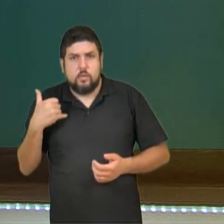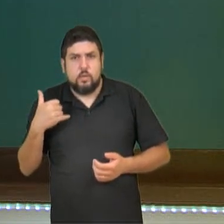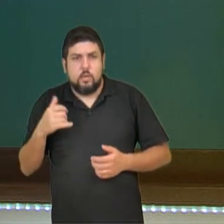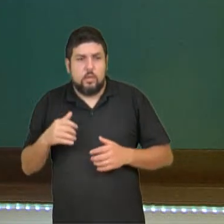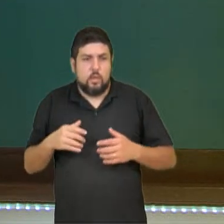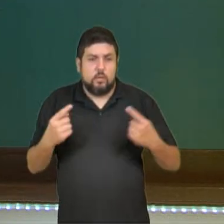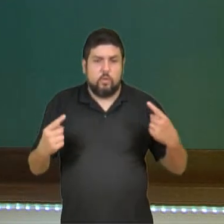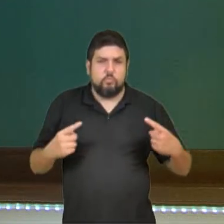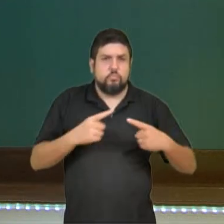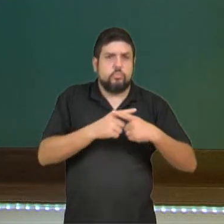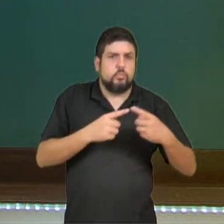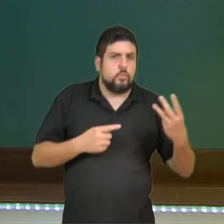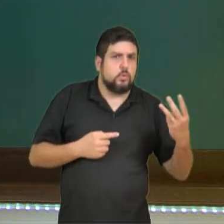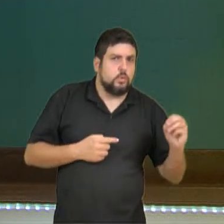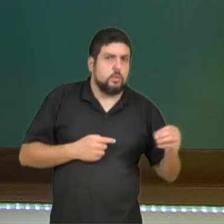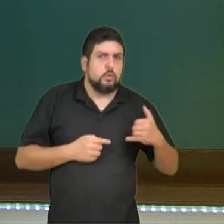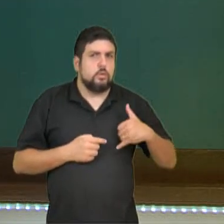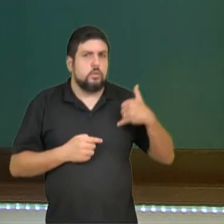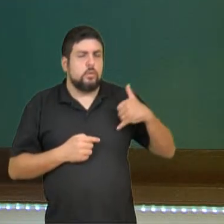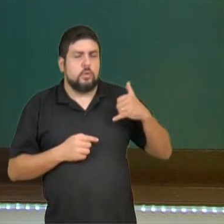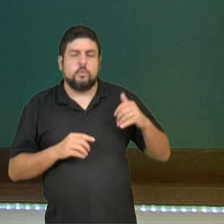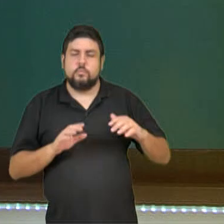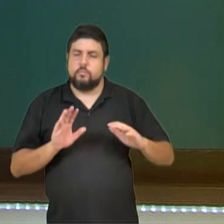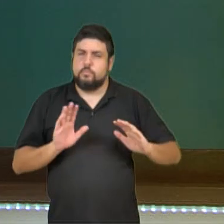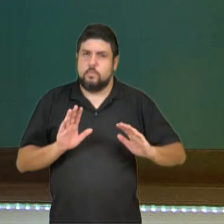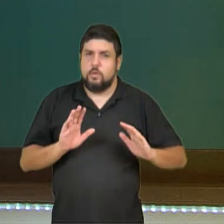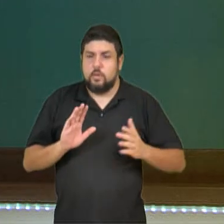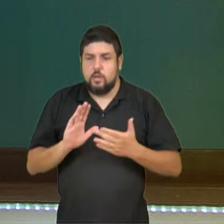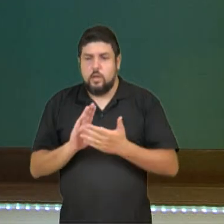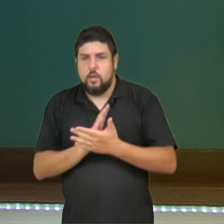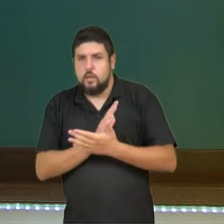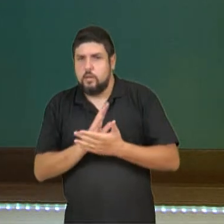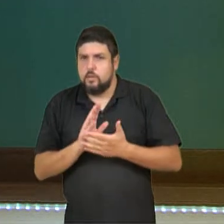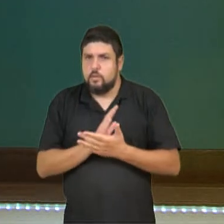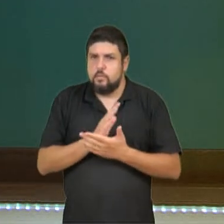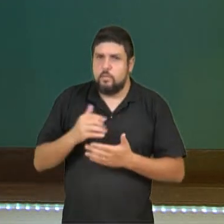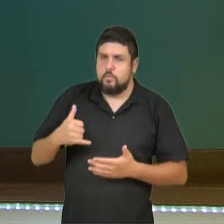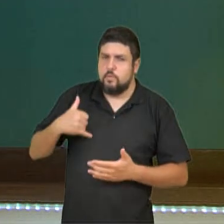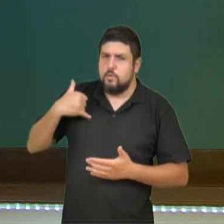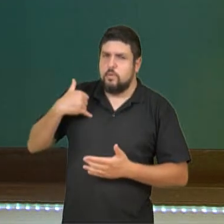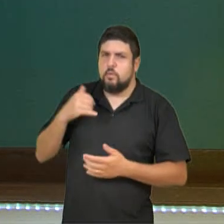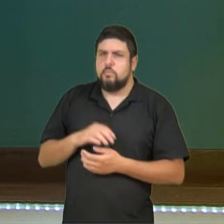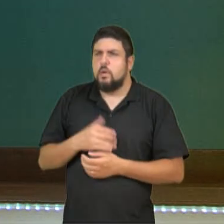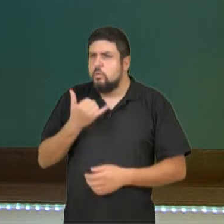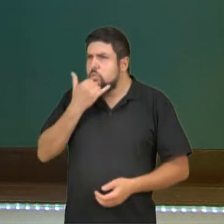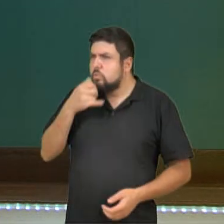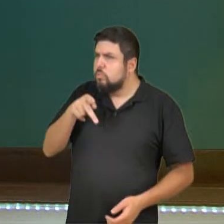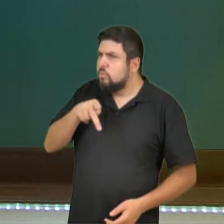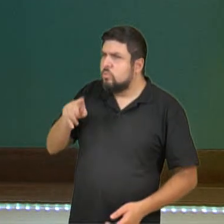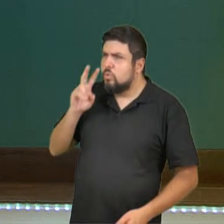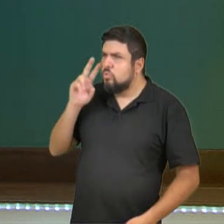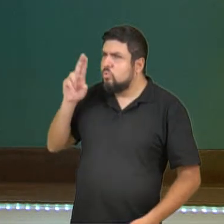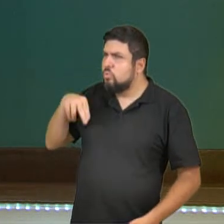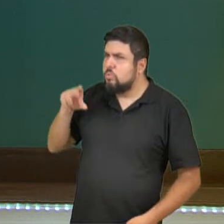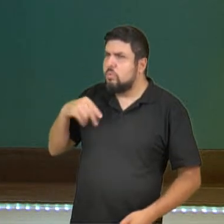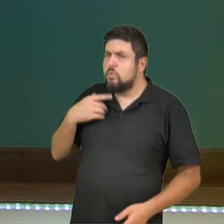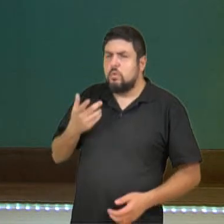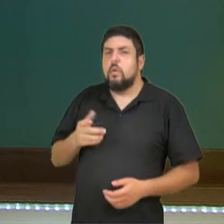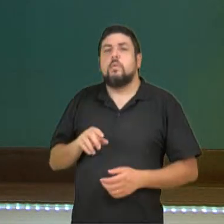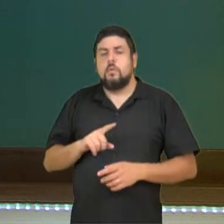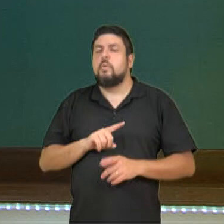de categorias, existem campeonatos para essas categorias aqui no Brasil. Professora, nunca ouvi falar, mas existe,